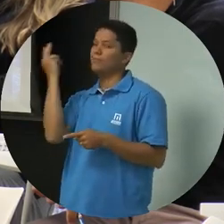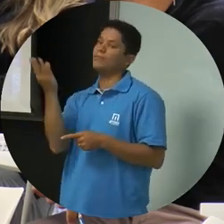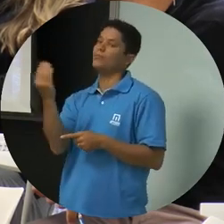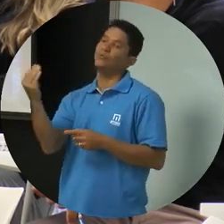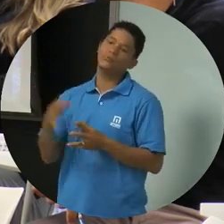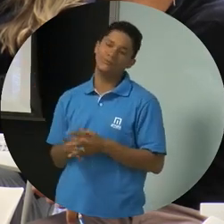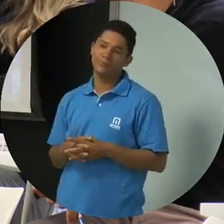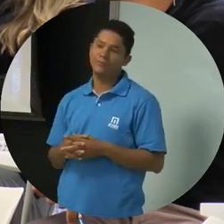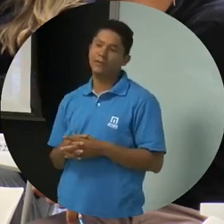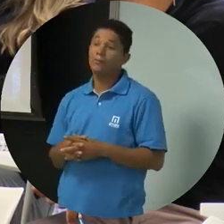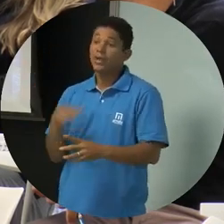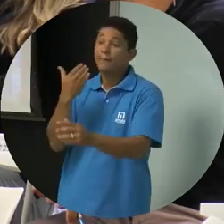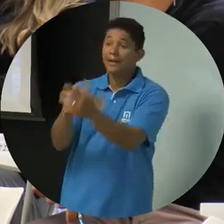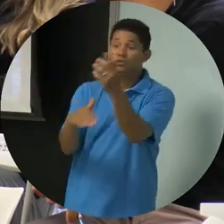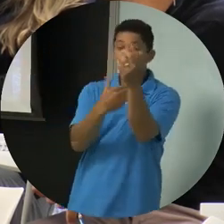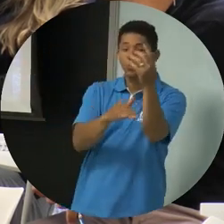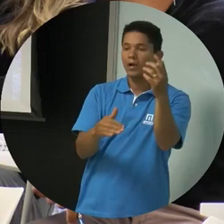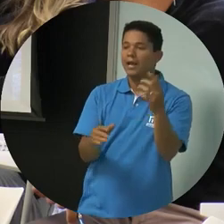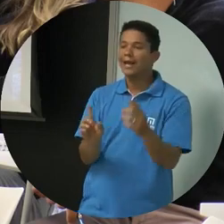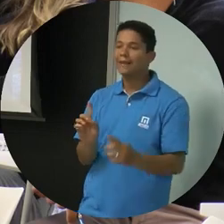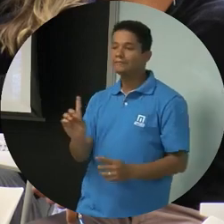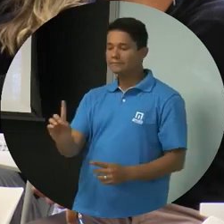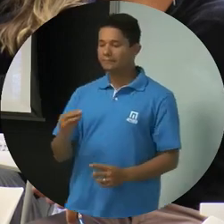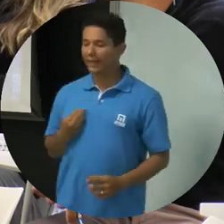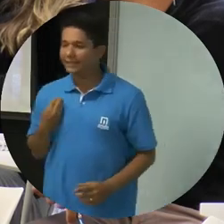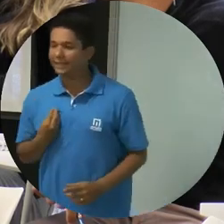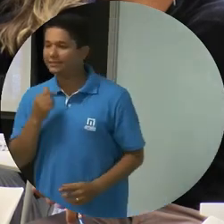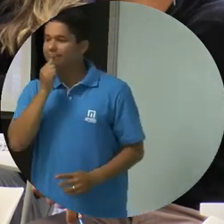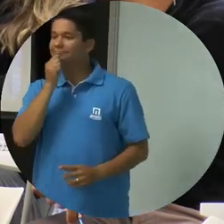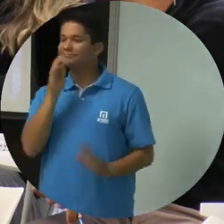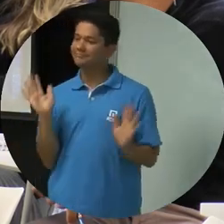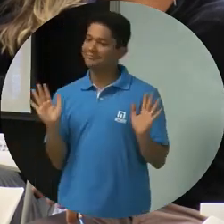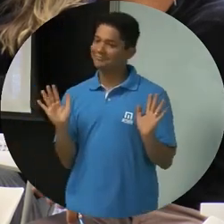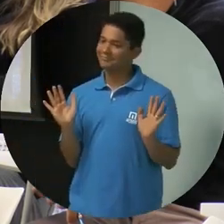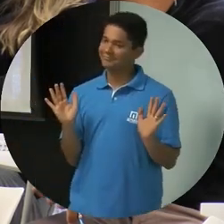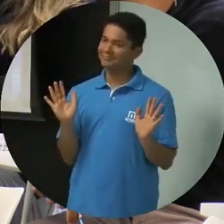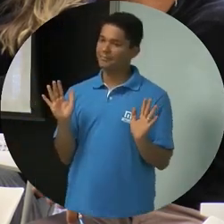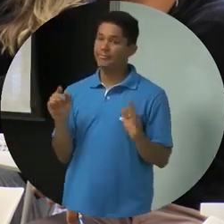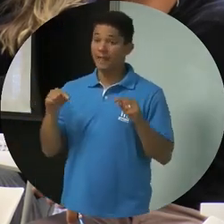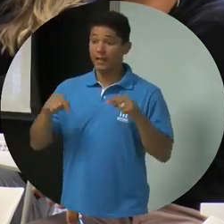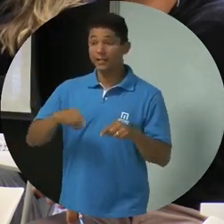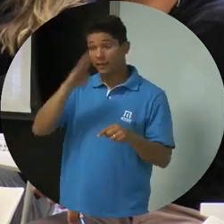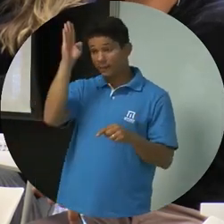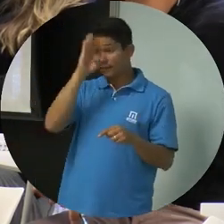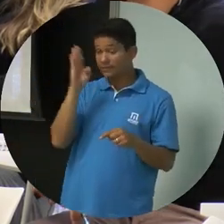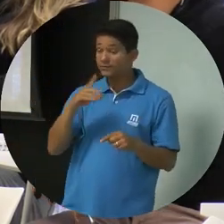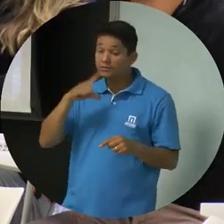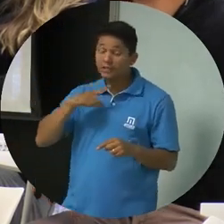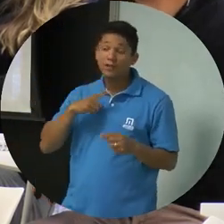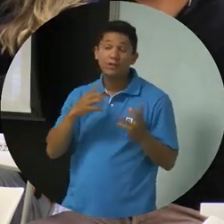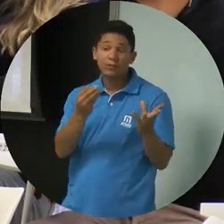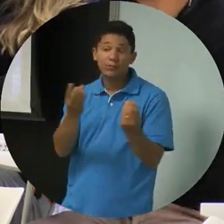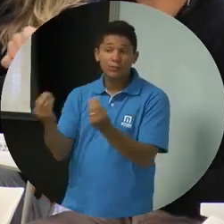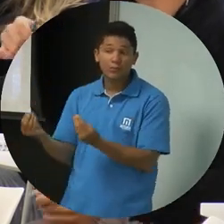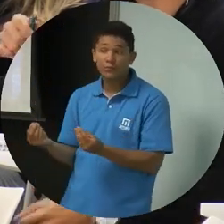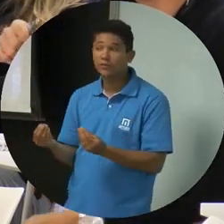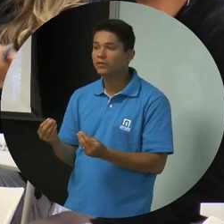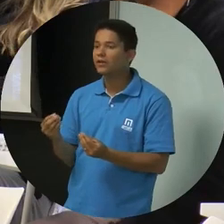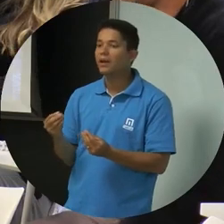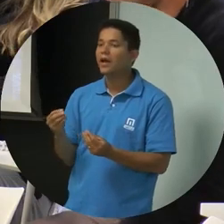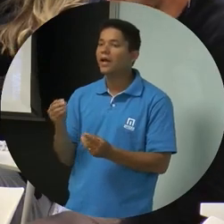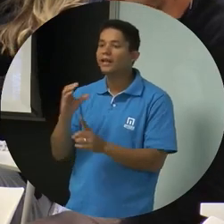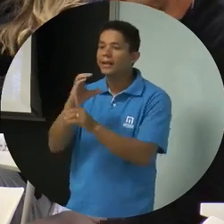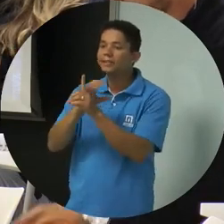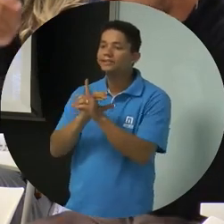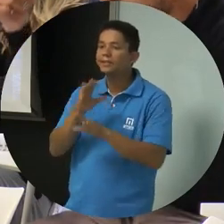indivíduo se machucar porque ele não está lá. Aqui no Brasil ainda tem muito cliente que não, vai lá, manda